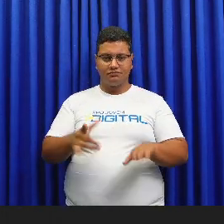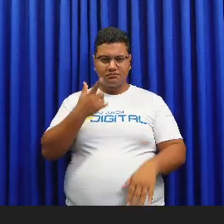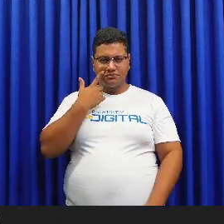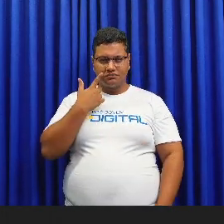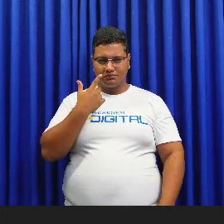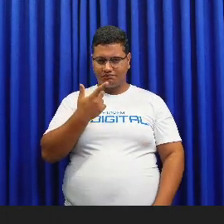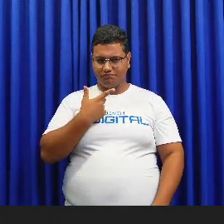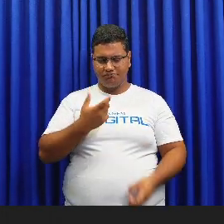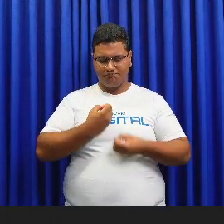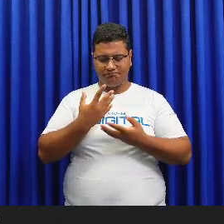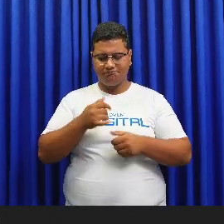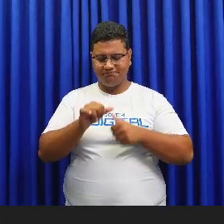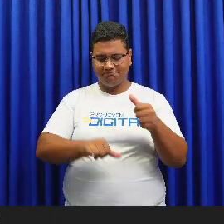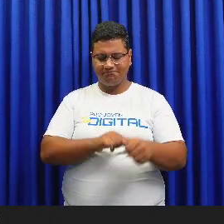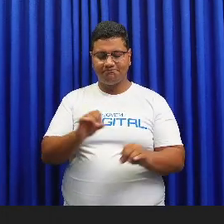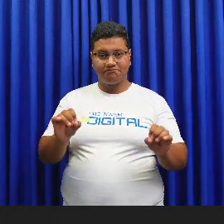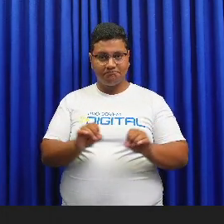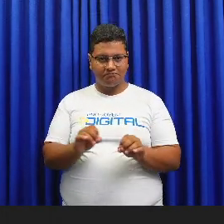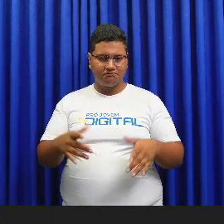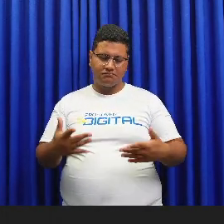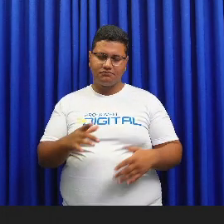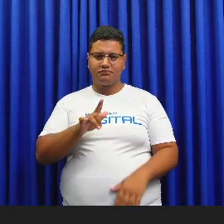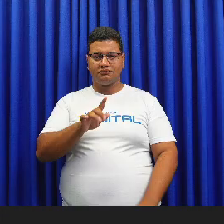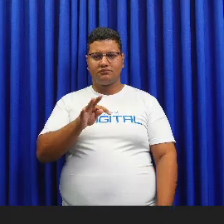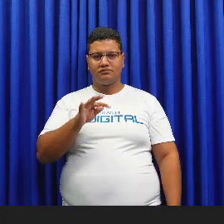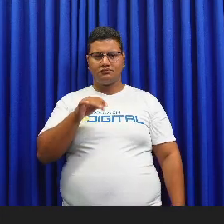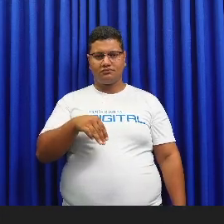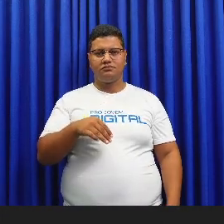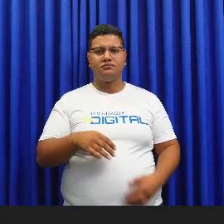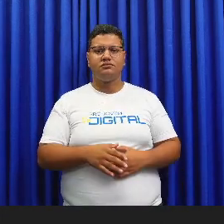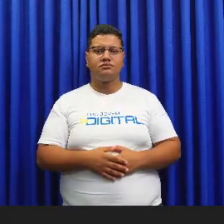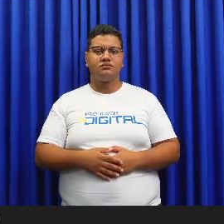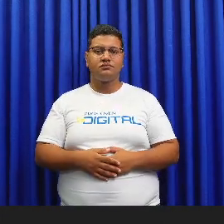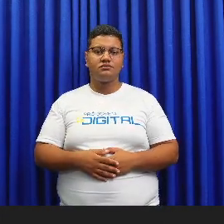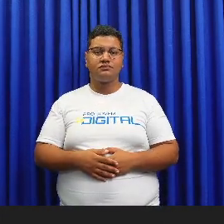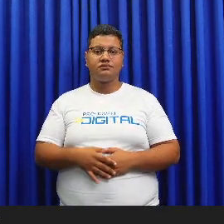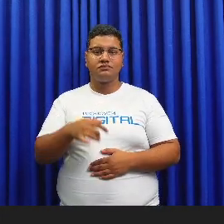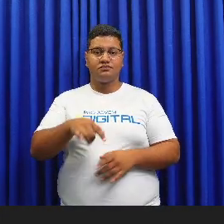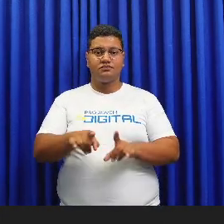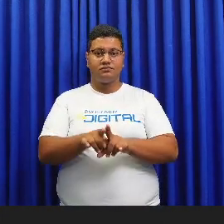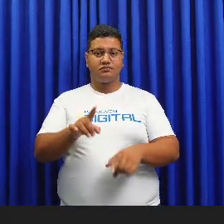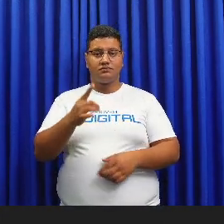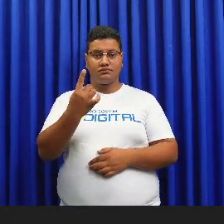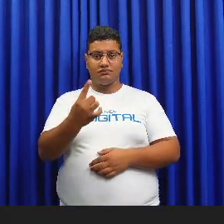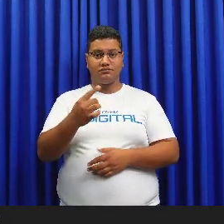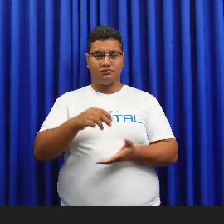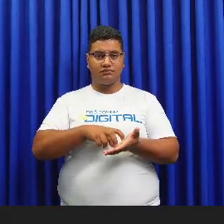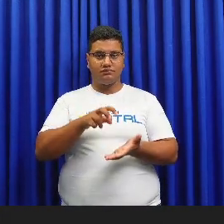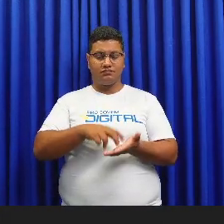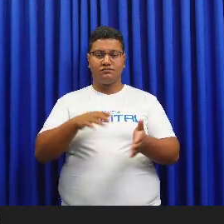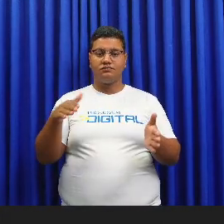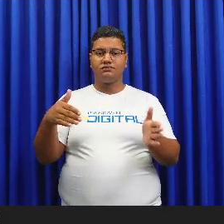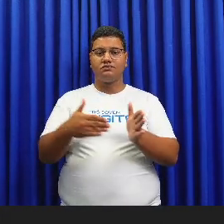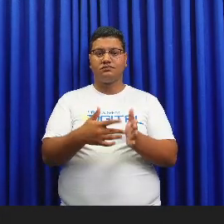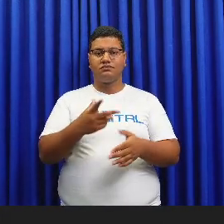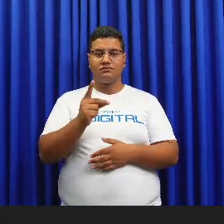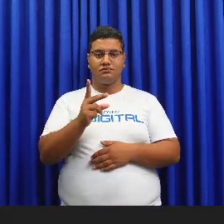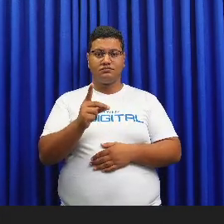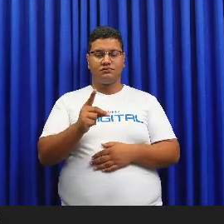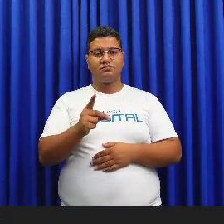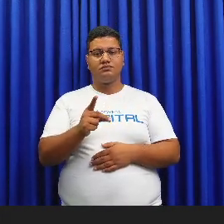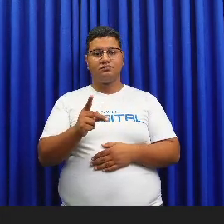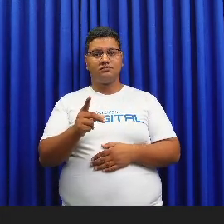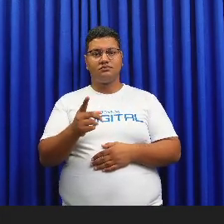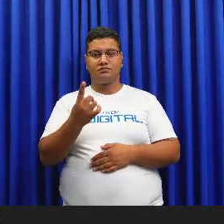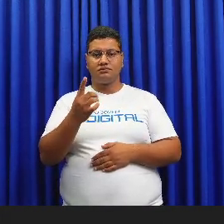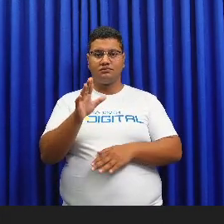dá para... Não tem como mudar esse GTM. Então, aqui, ó, de 1 da manhã até meio-dia e